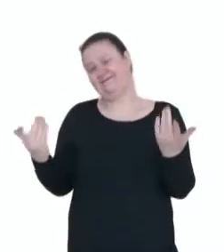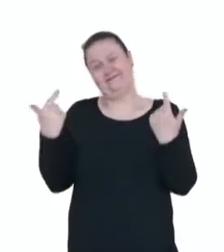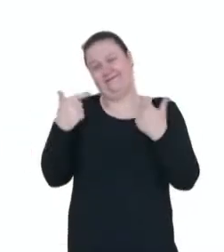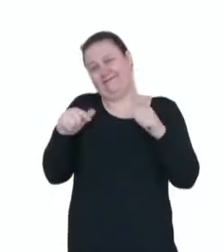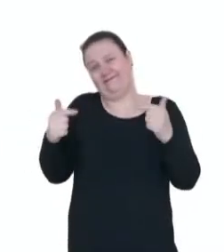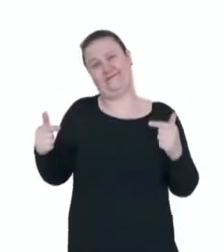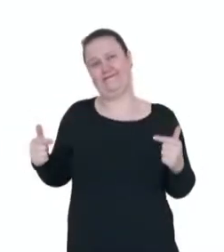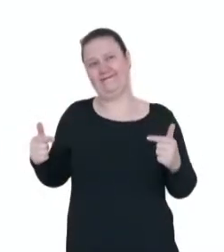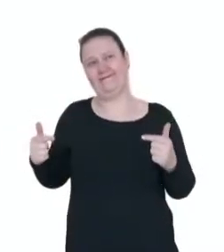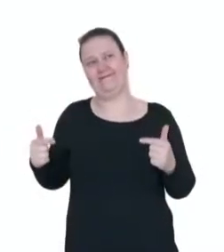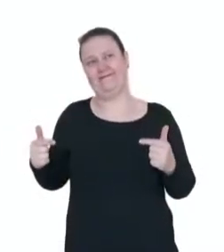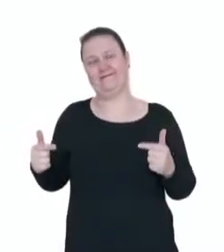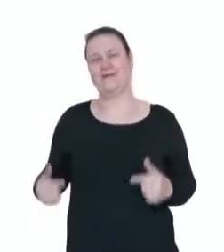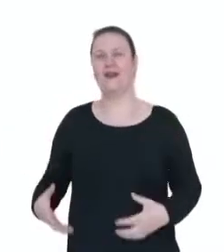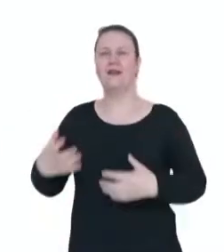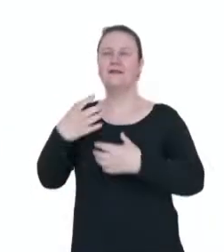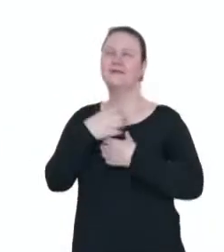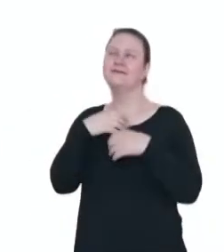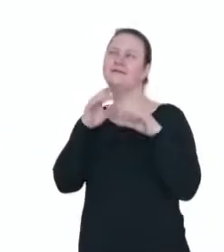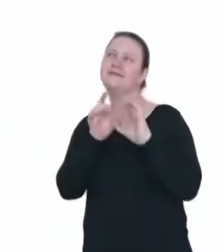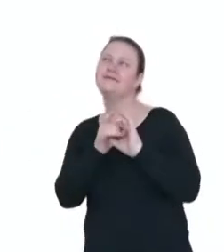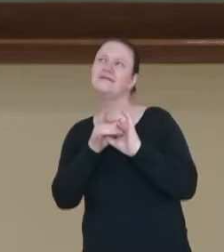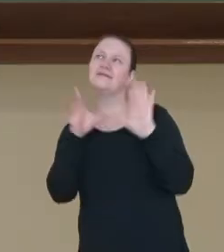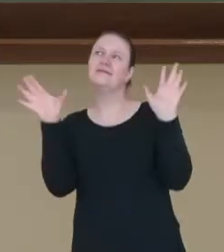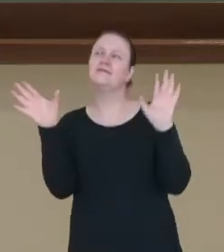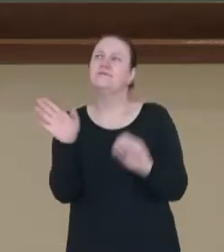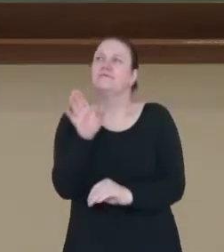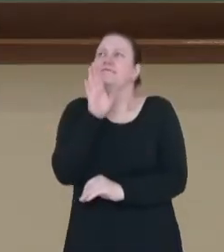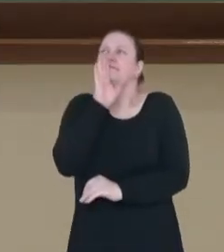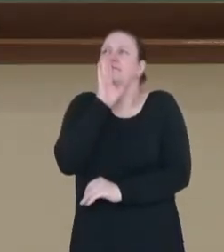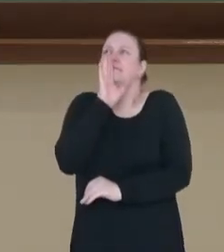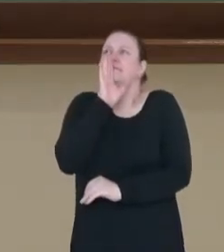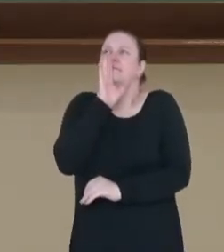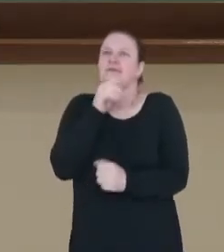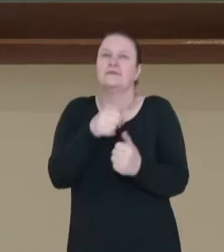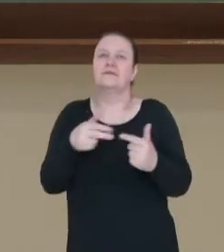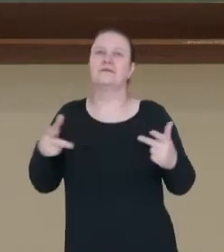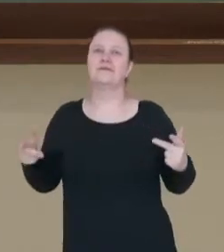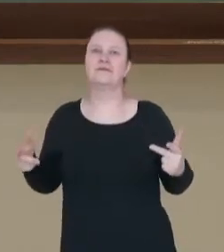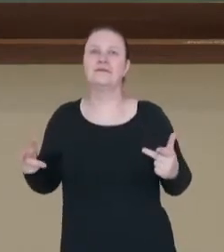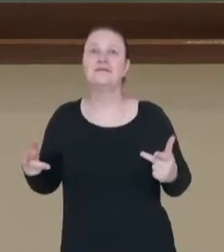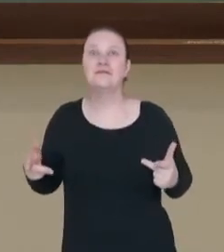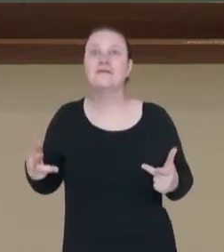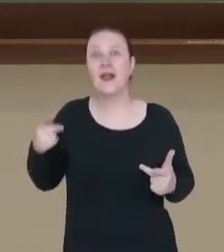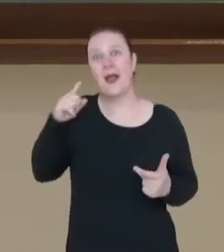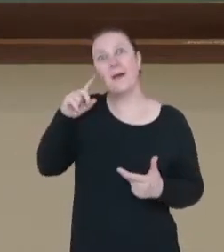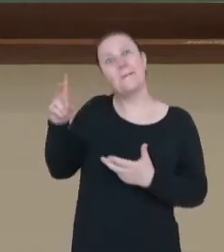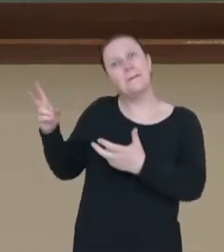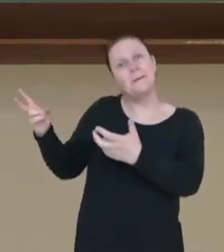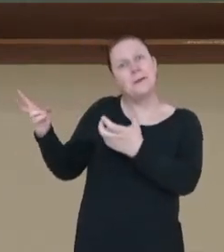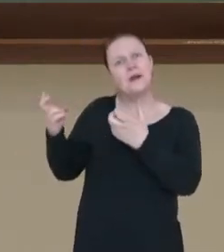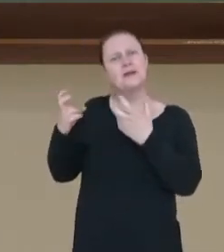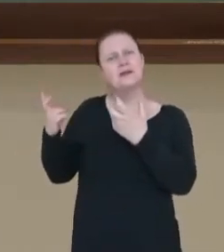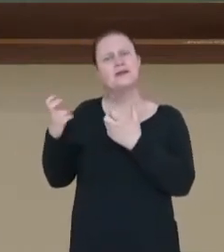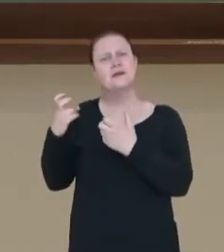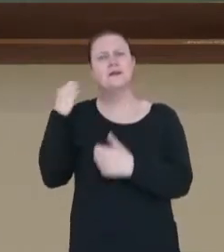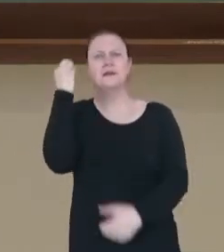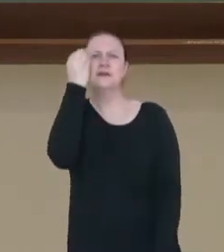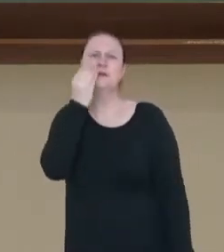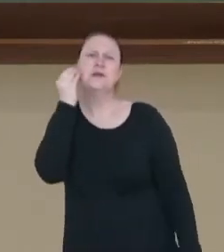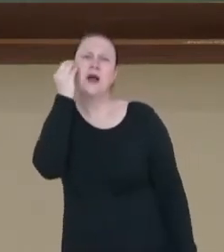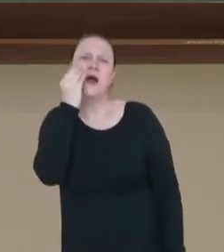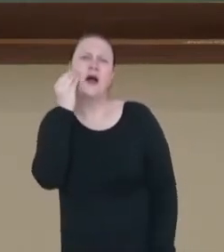Sou livre para o silêncio das formas e das cores. Veja mais uma vez como o convívio com